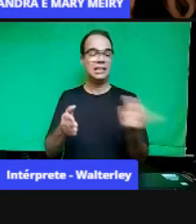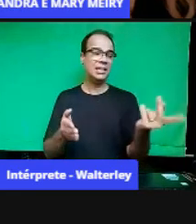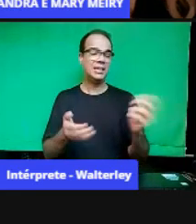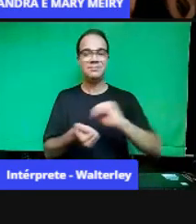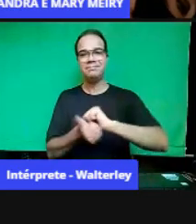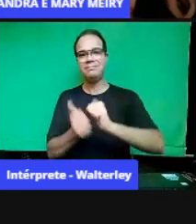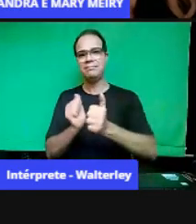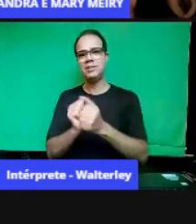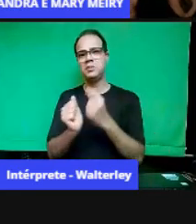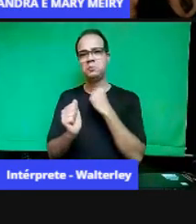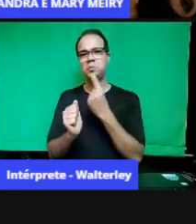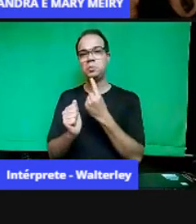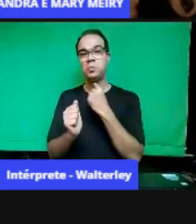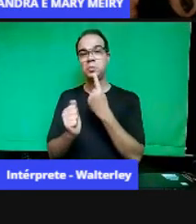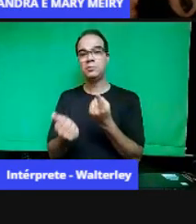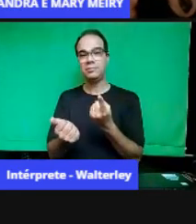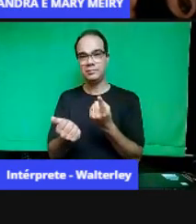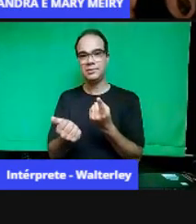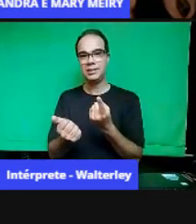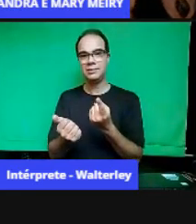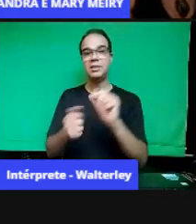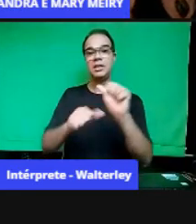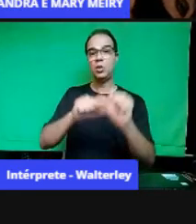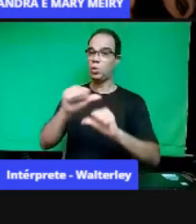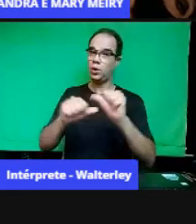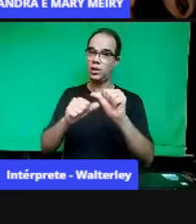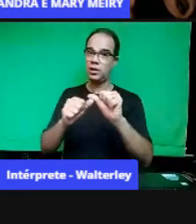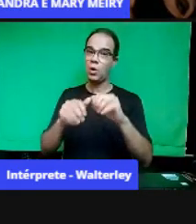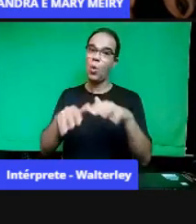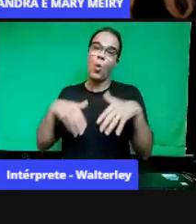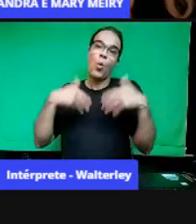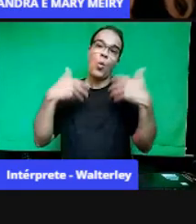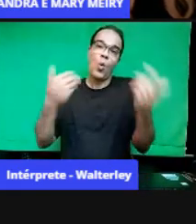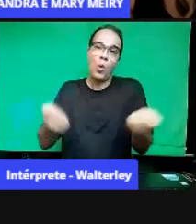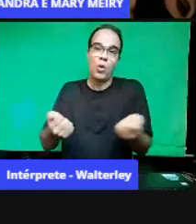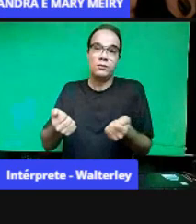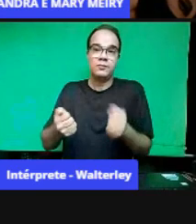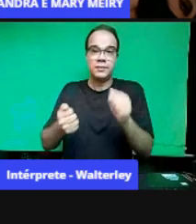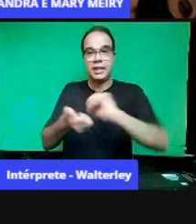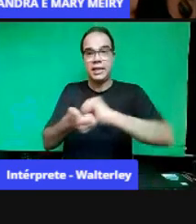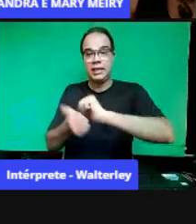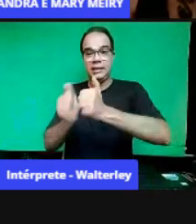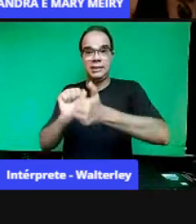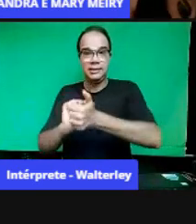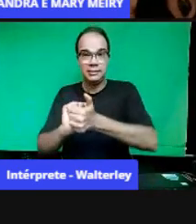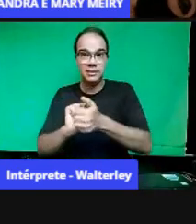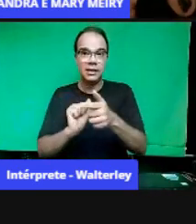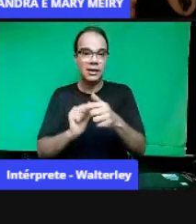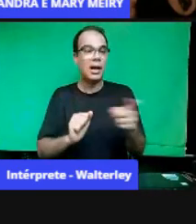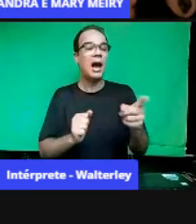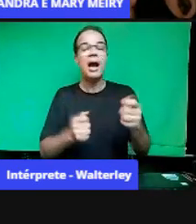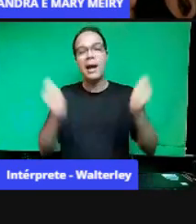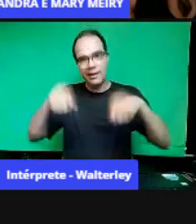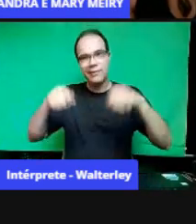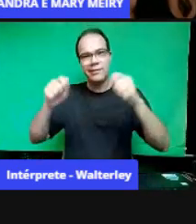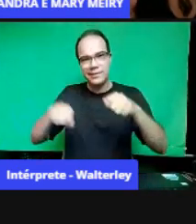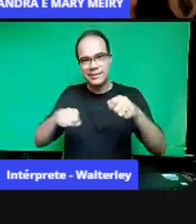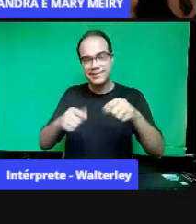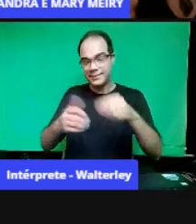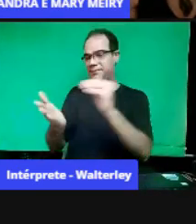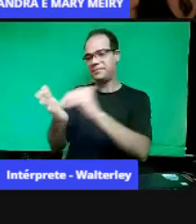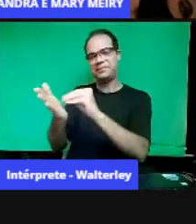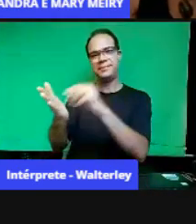rendimento, né? É interessante que todos os profissionais envolvidos